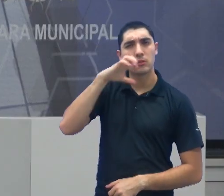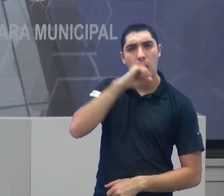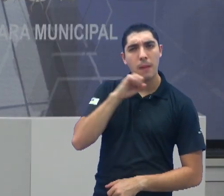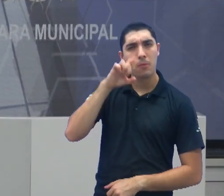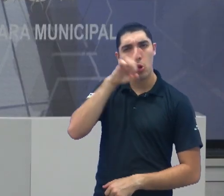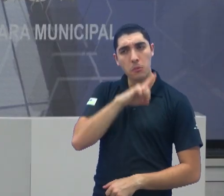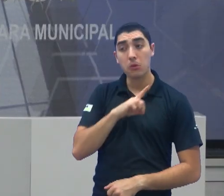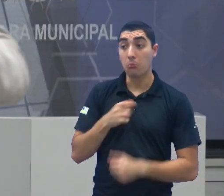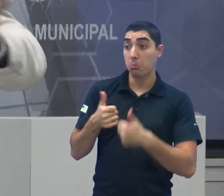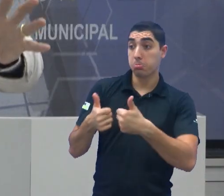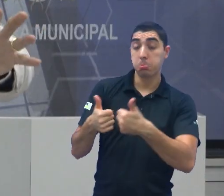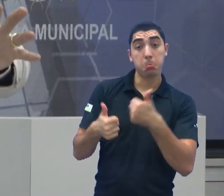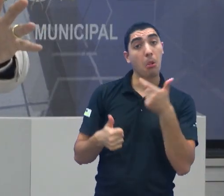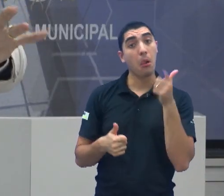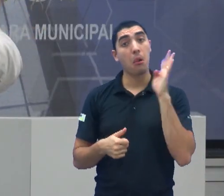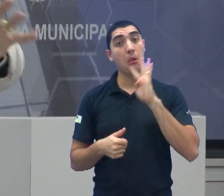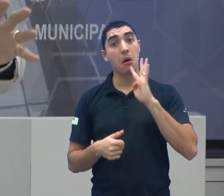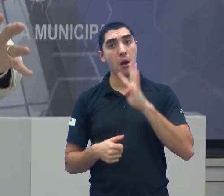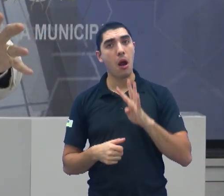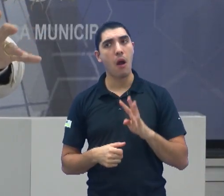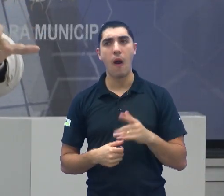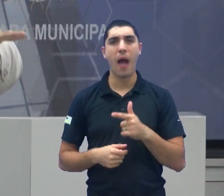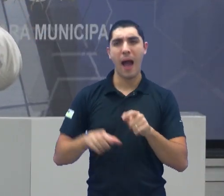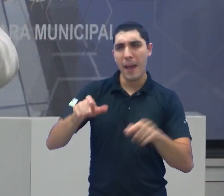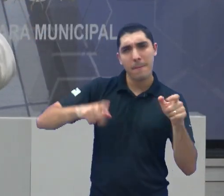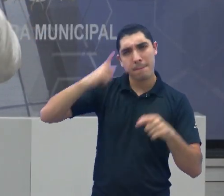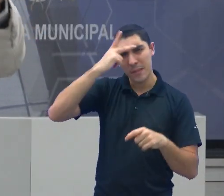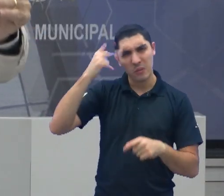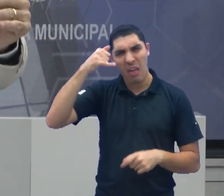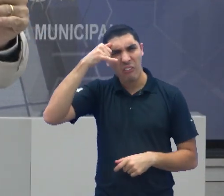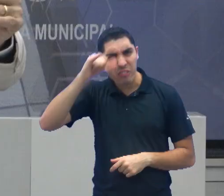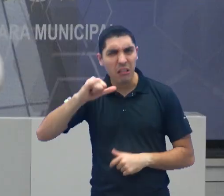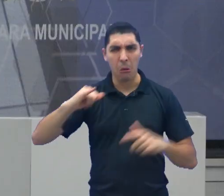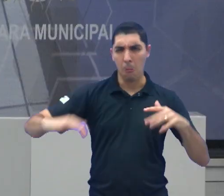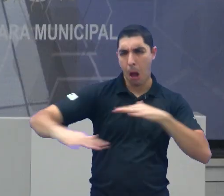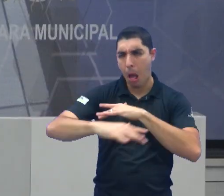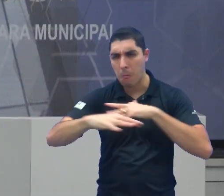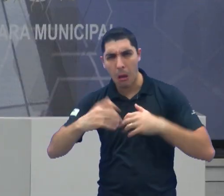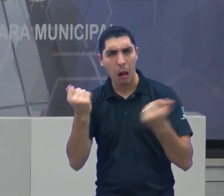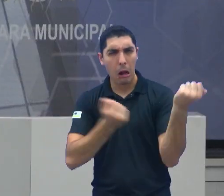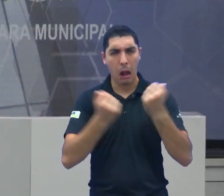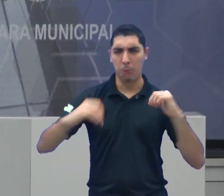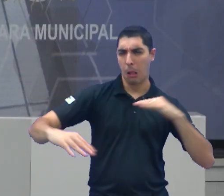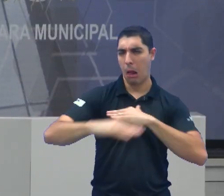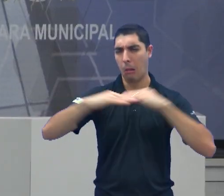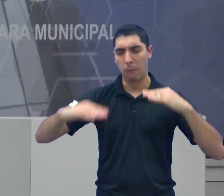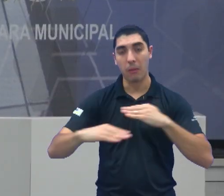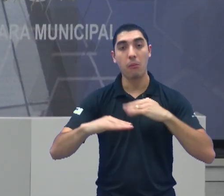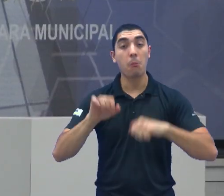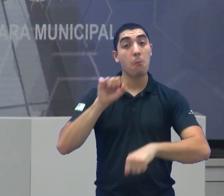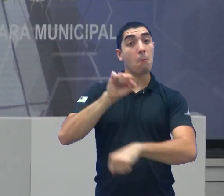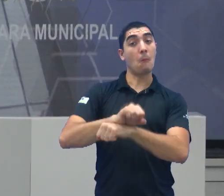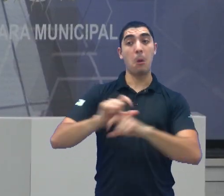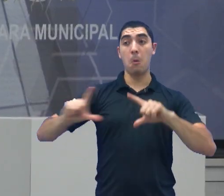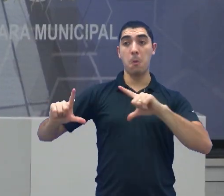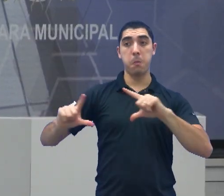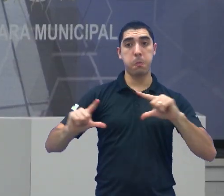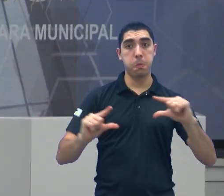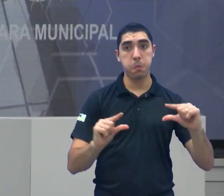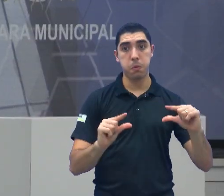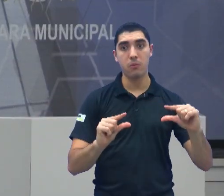resultado positivo. Você coíbe a movimentação, não tem muitos carros e, consequentemente, você